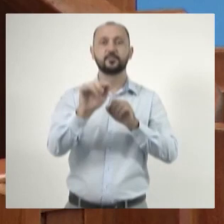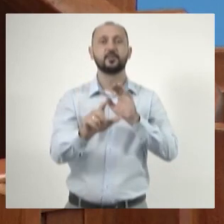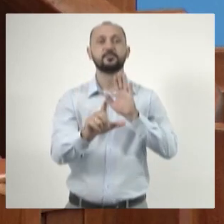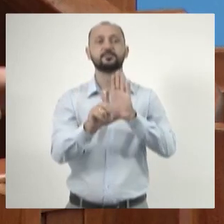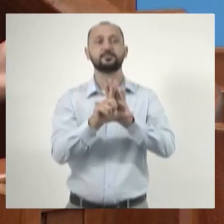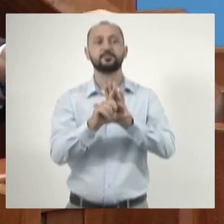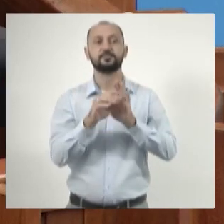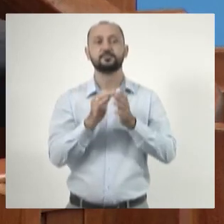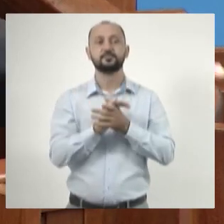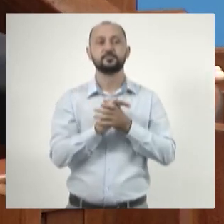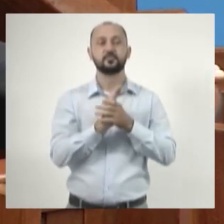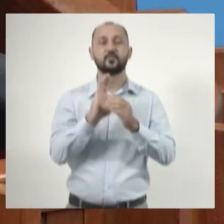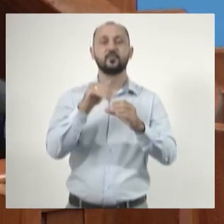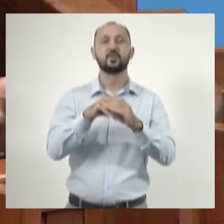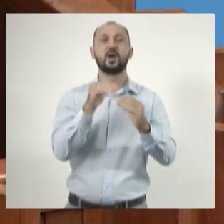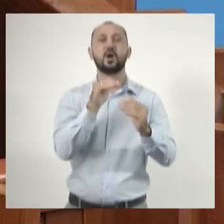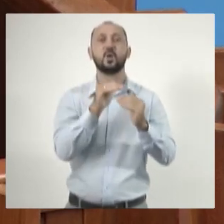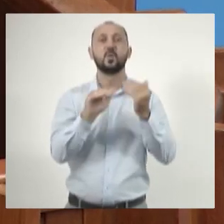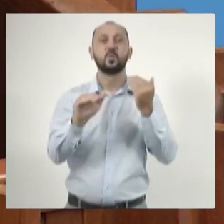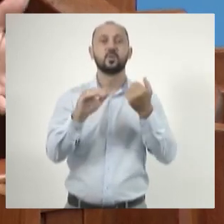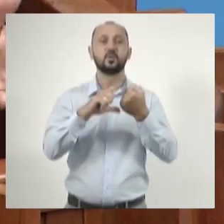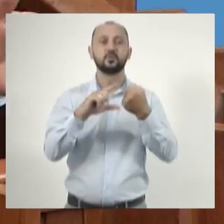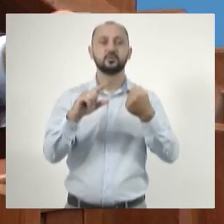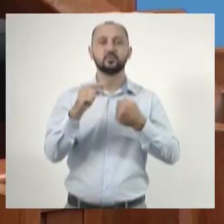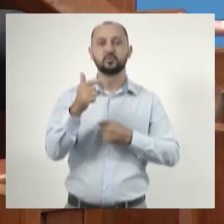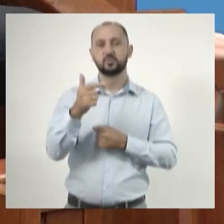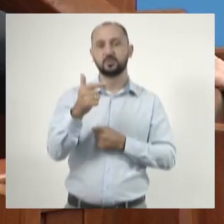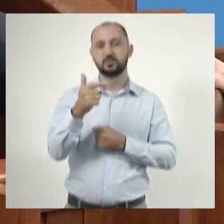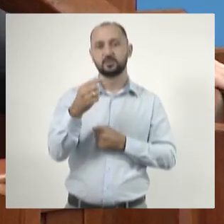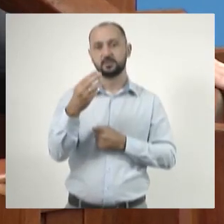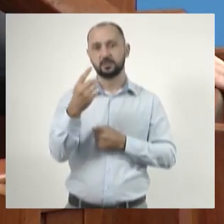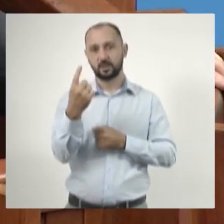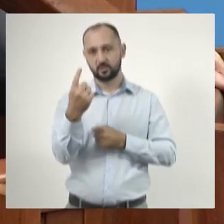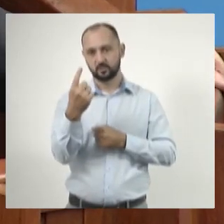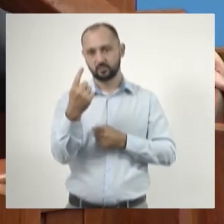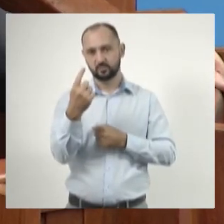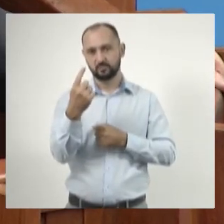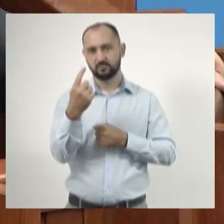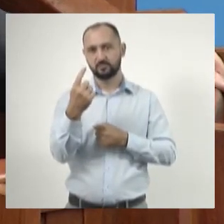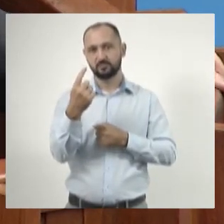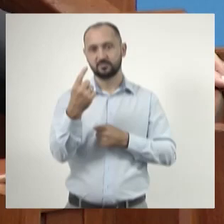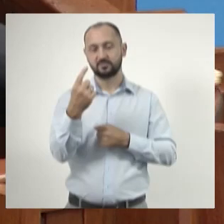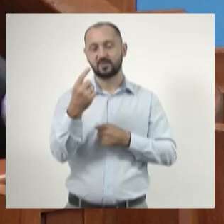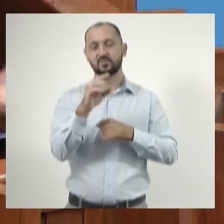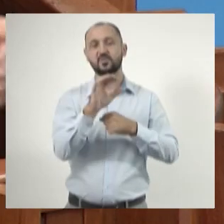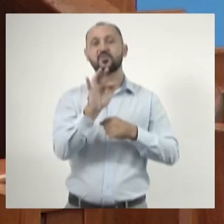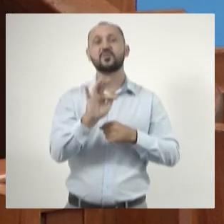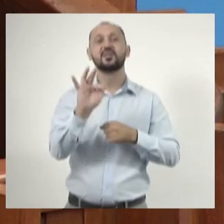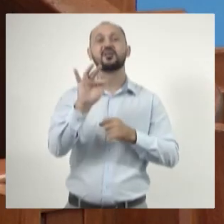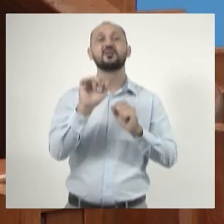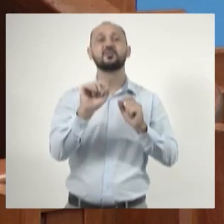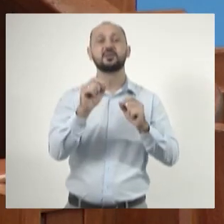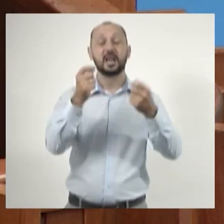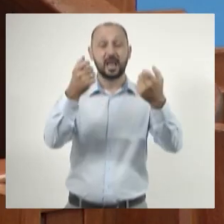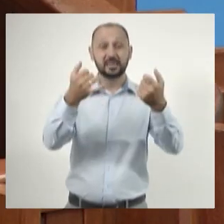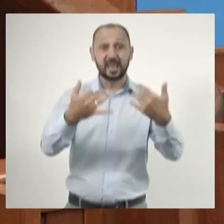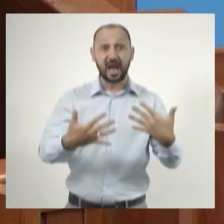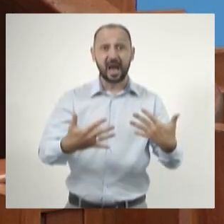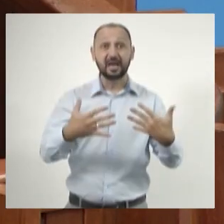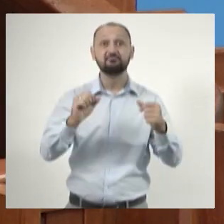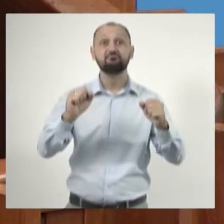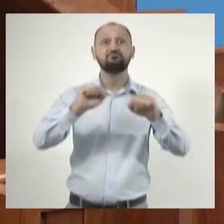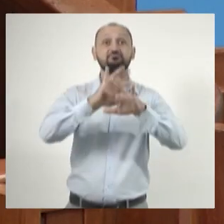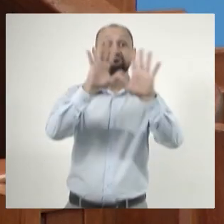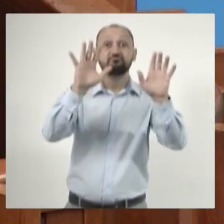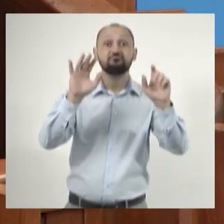leis, votar contra o artigo 231 da Constituição Federal, que lá está explícito